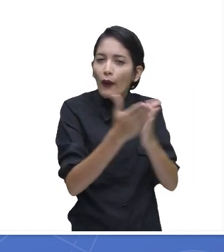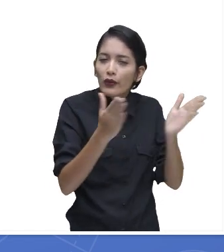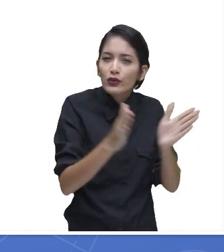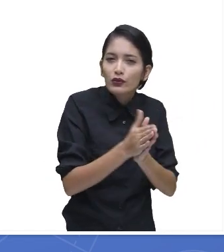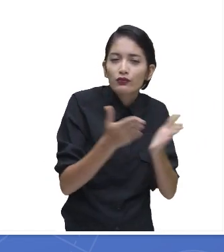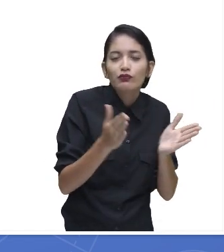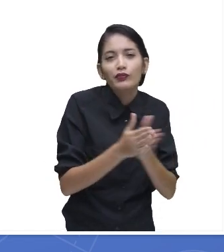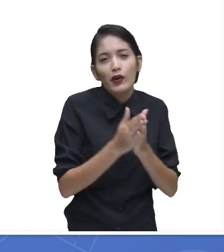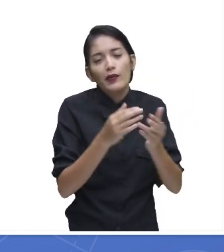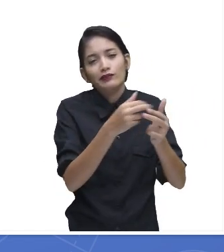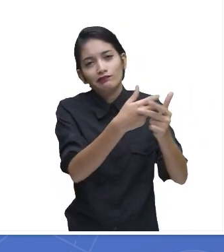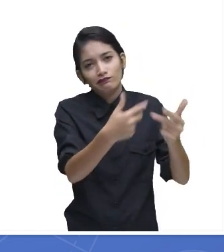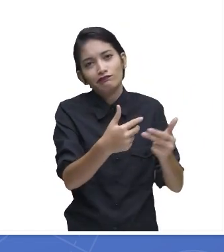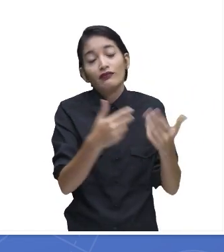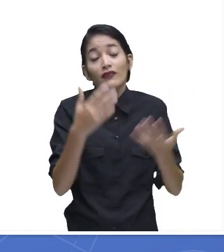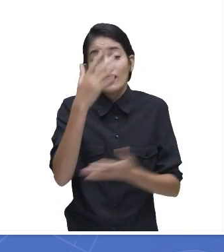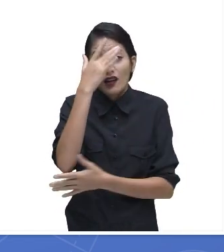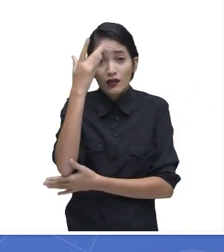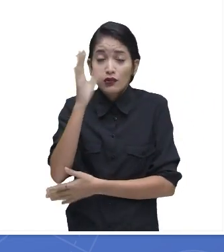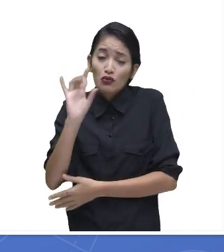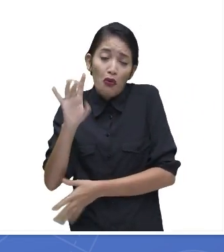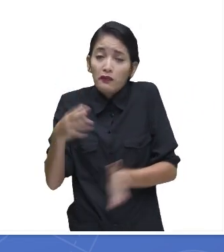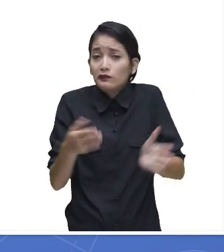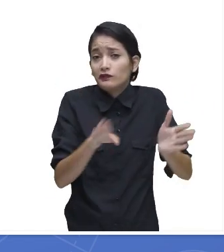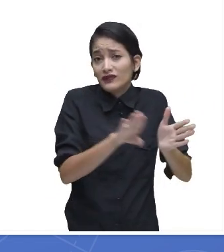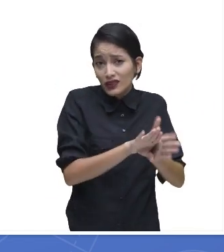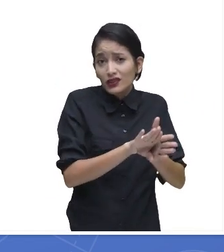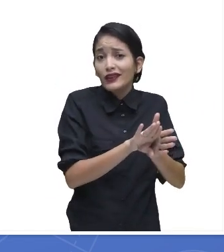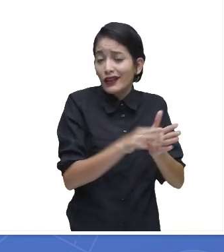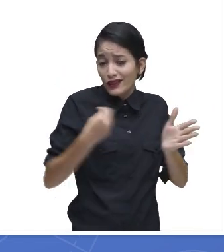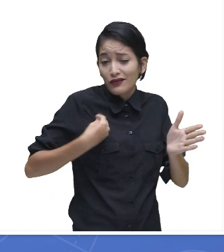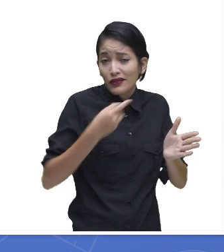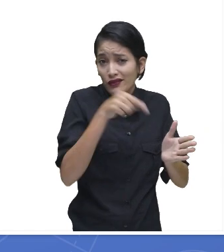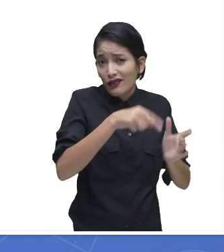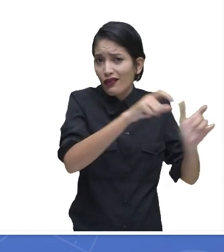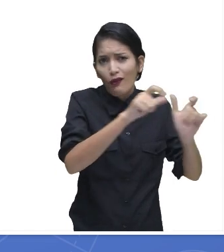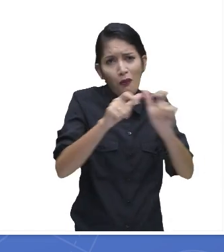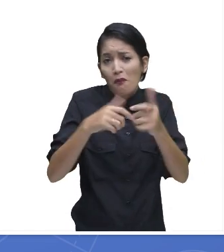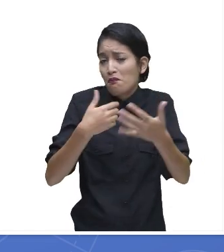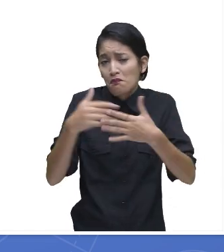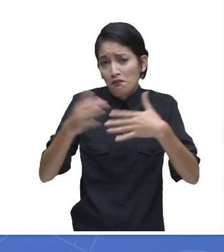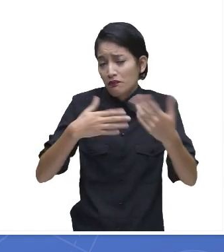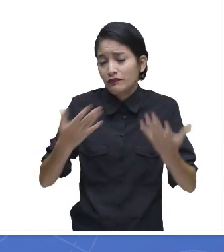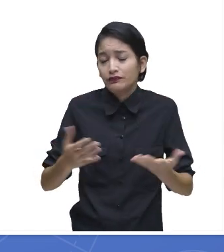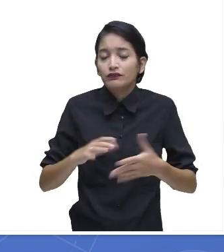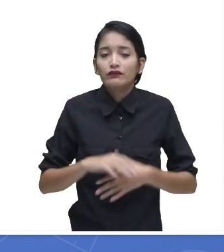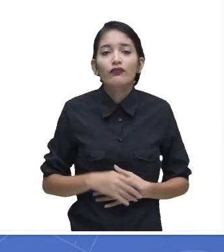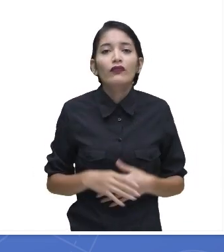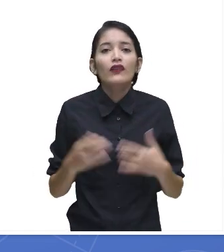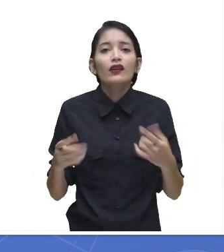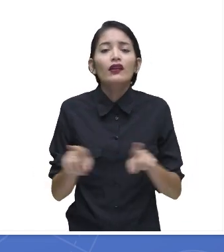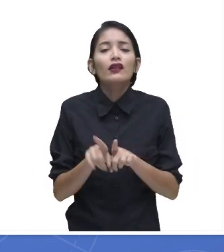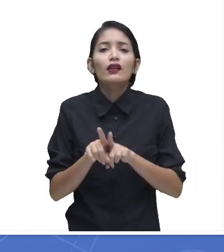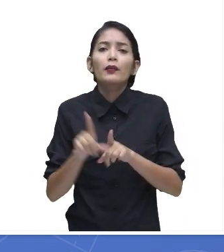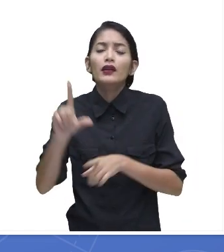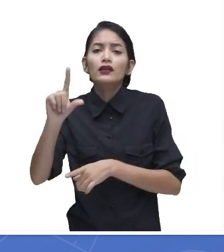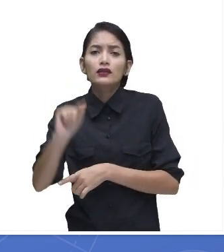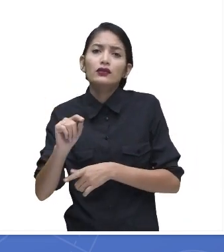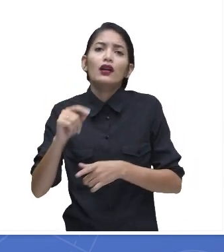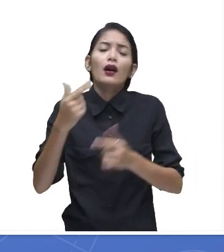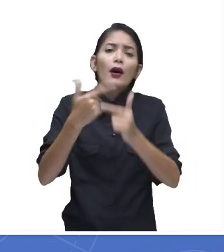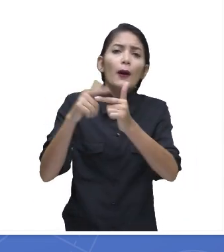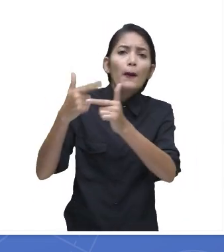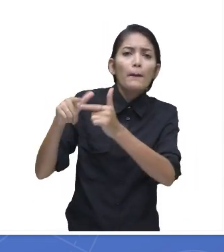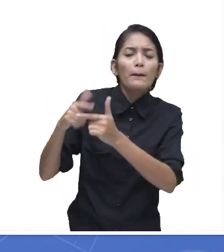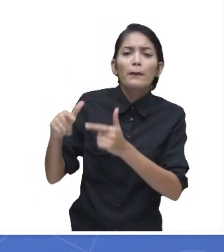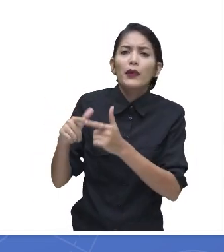mais pobre. As pessoas simplesmente vão chegando e se ocupando, né? Onde dá. A diminuição dos problemas sociais no campo,